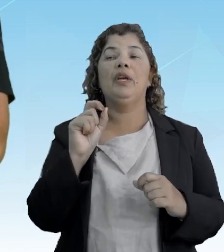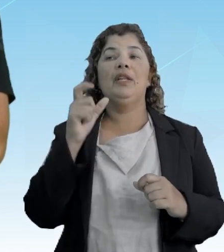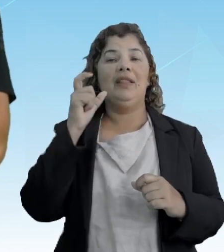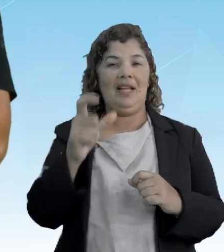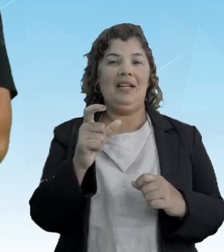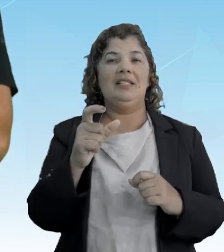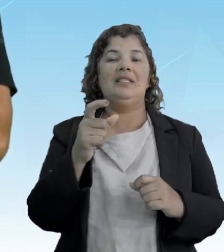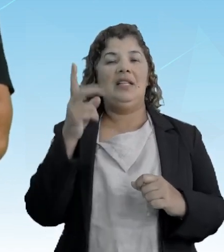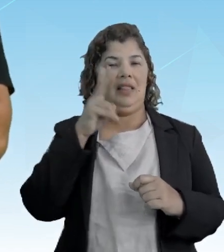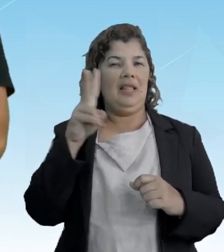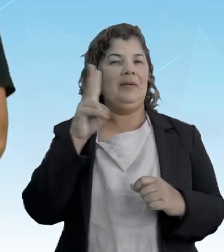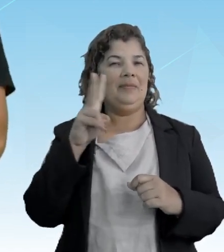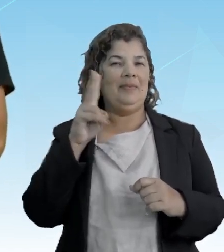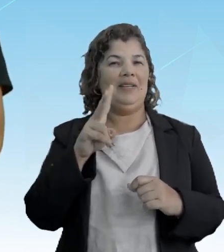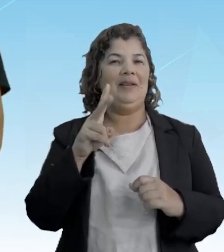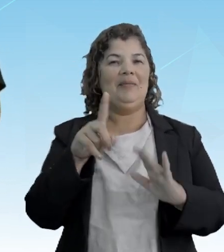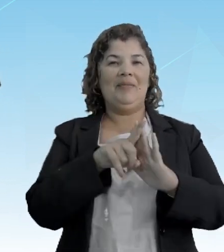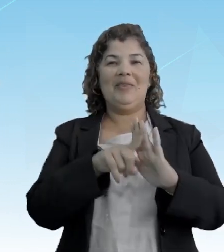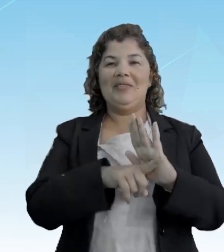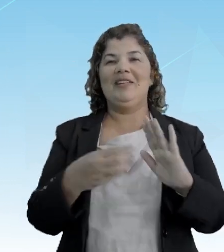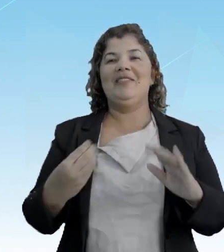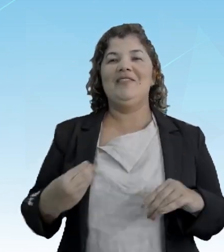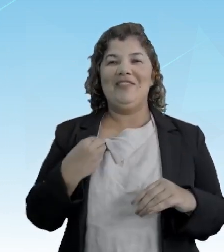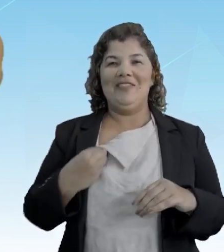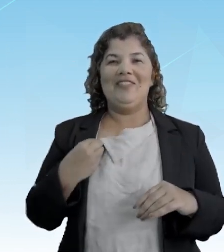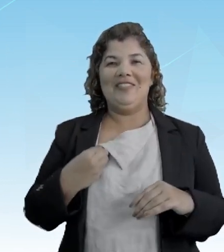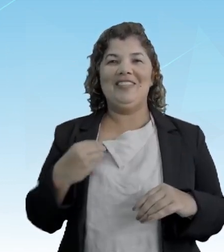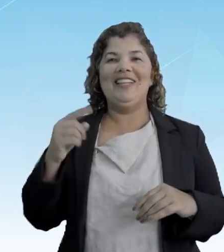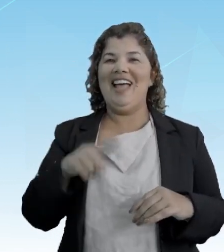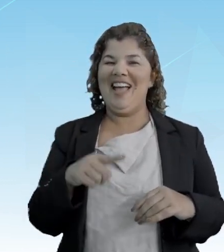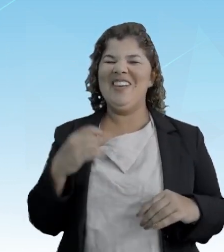minha vez. O projeto de vida, ele é